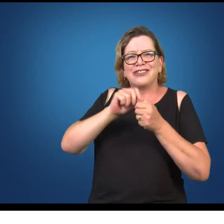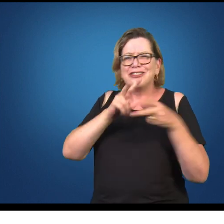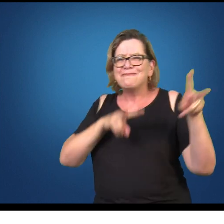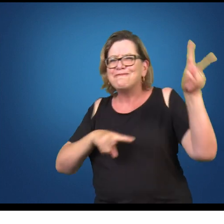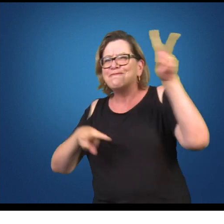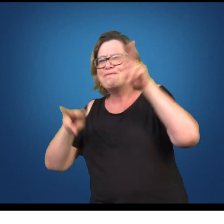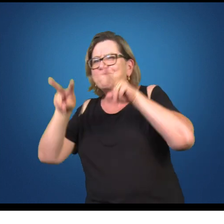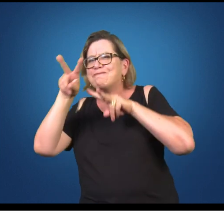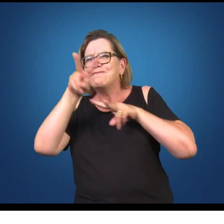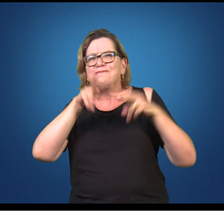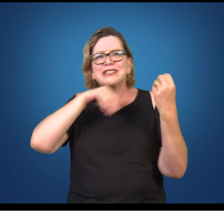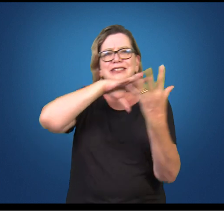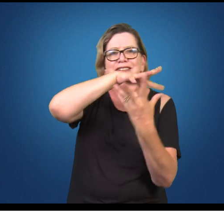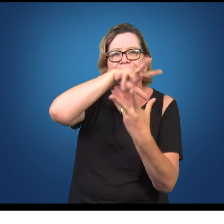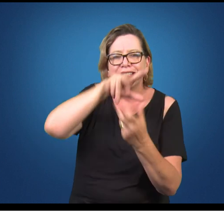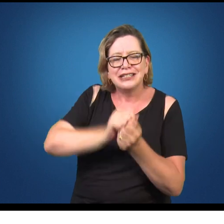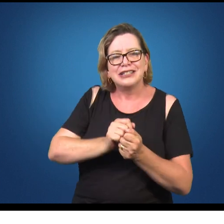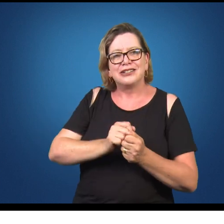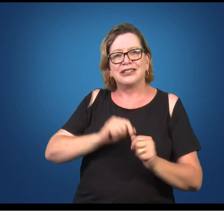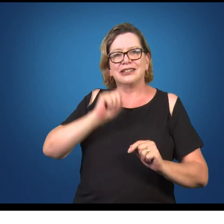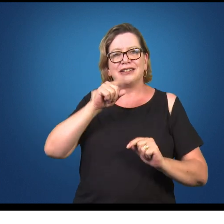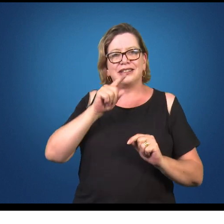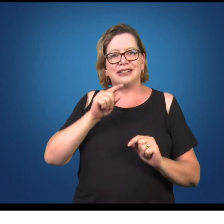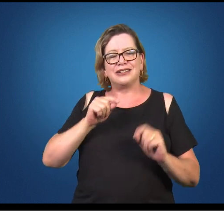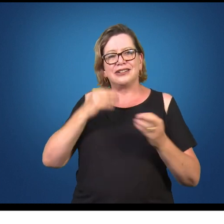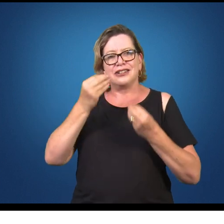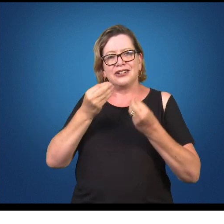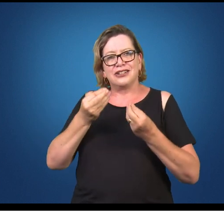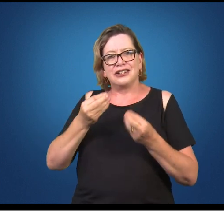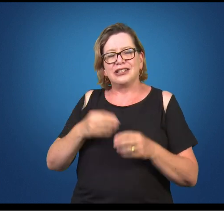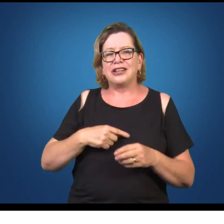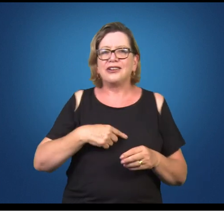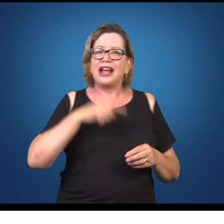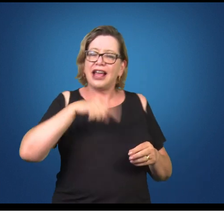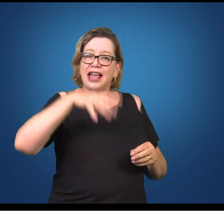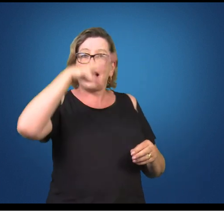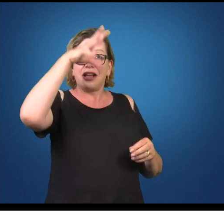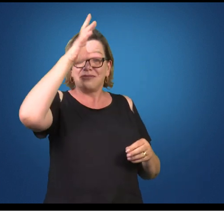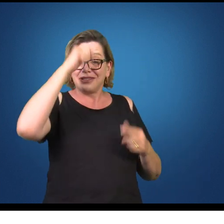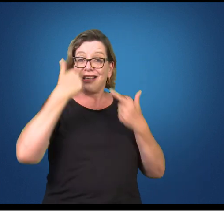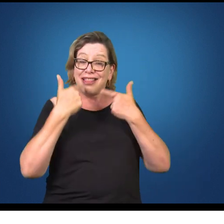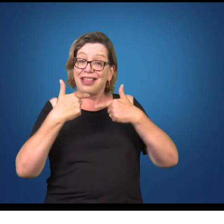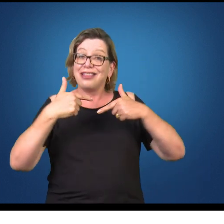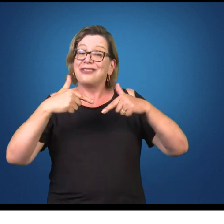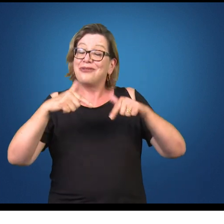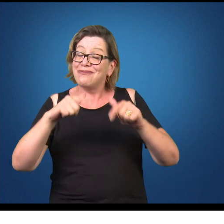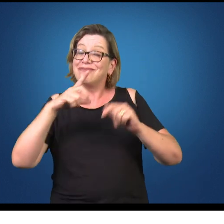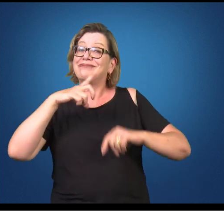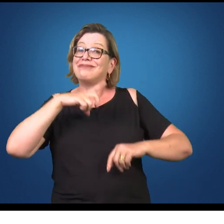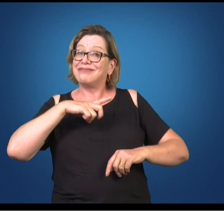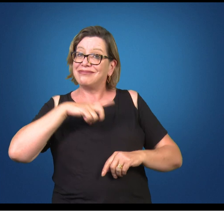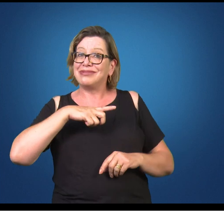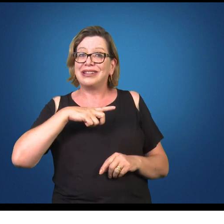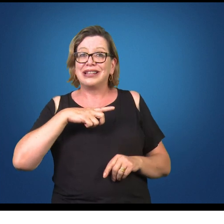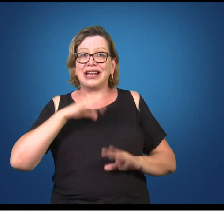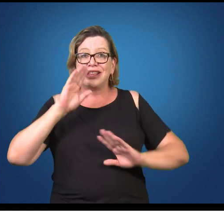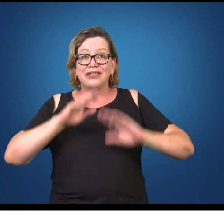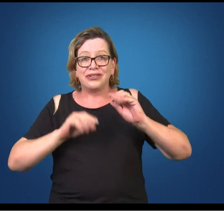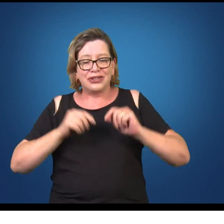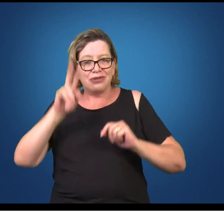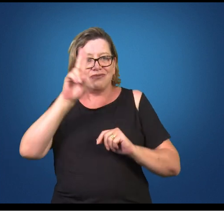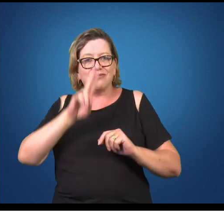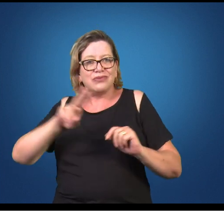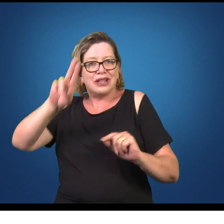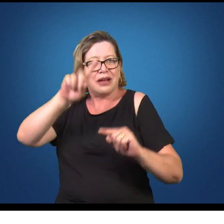leitura de mundo melhor, né? Isso. Então que ela está inserida, né? A aprendizagem das linguagens envolve isso, né? Uhum. Então você manipular